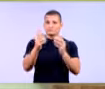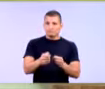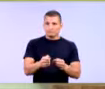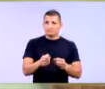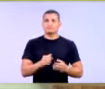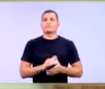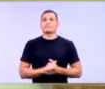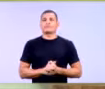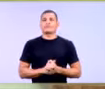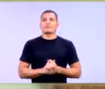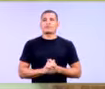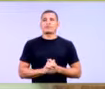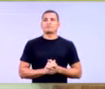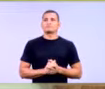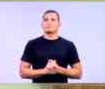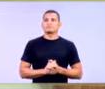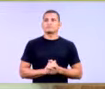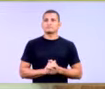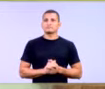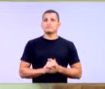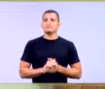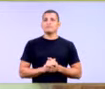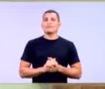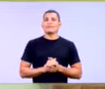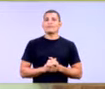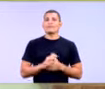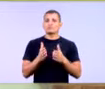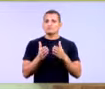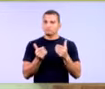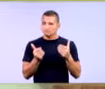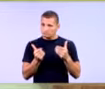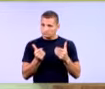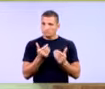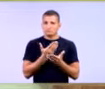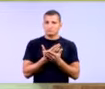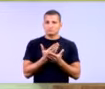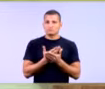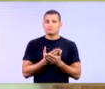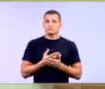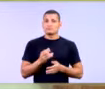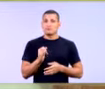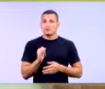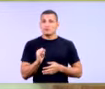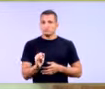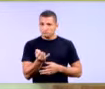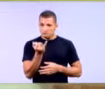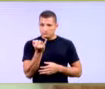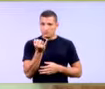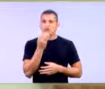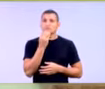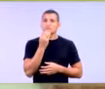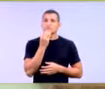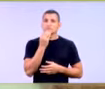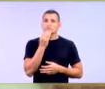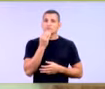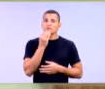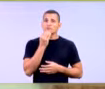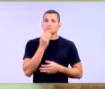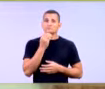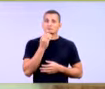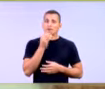uma solicitação de uma de nossas aulas, nós queremos aproveitar essa oportunidade para dizer a